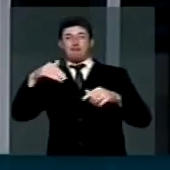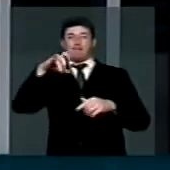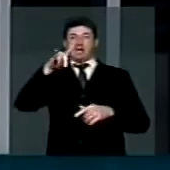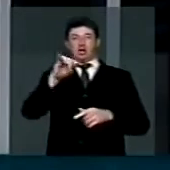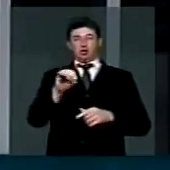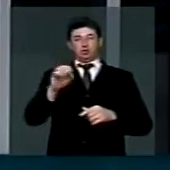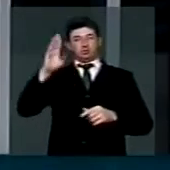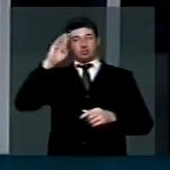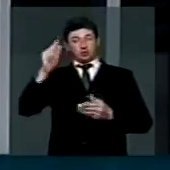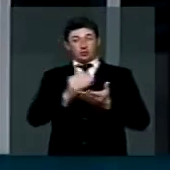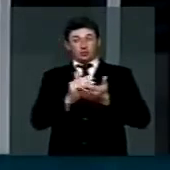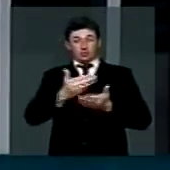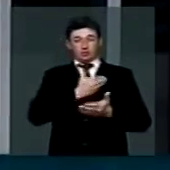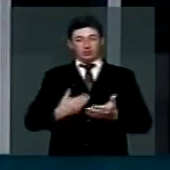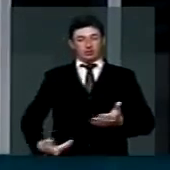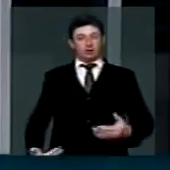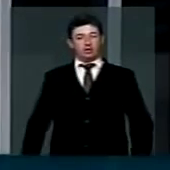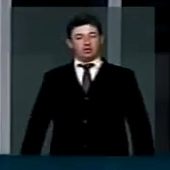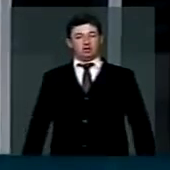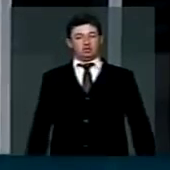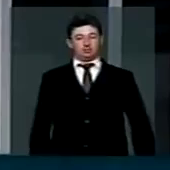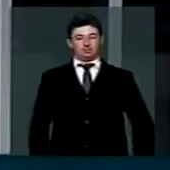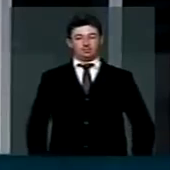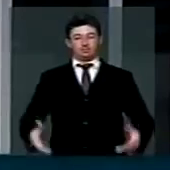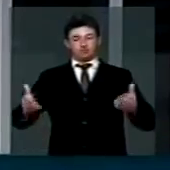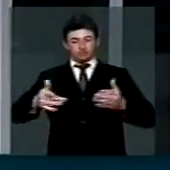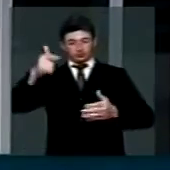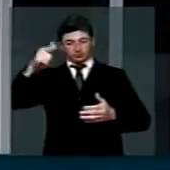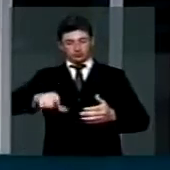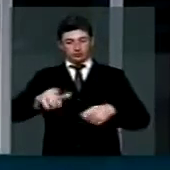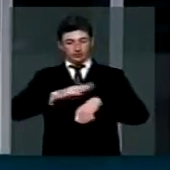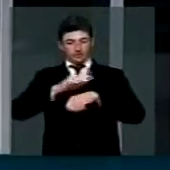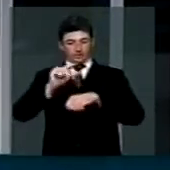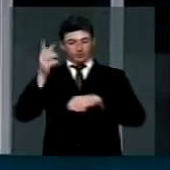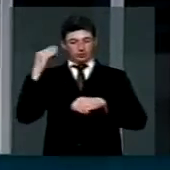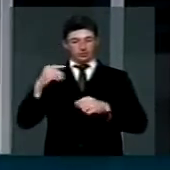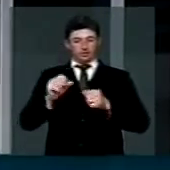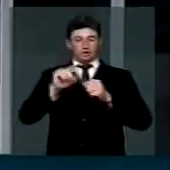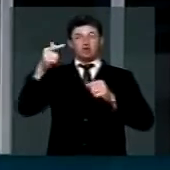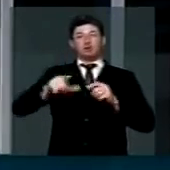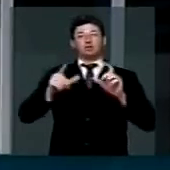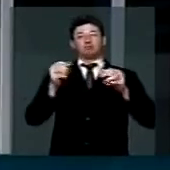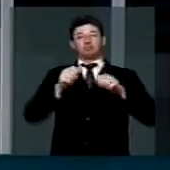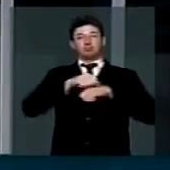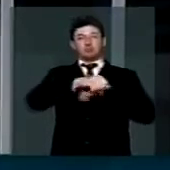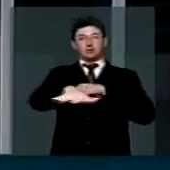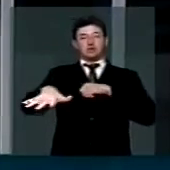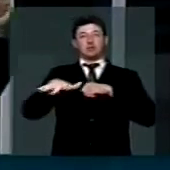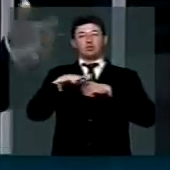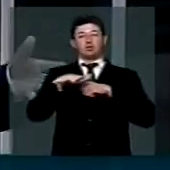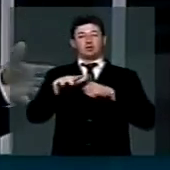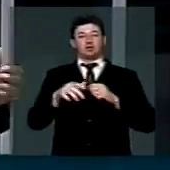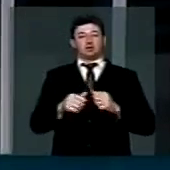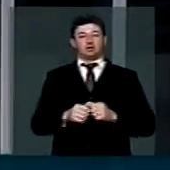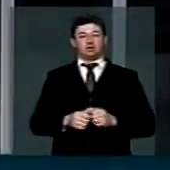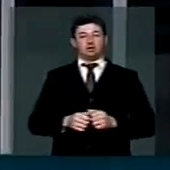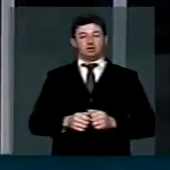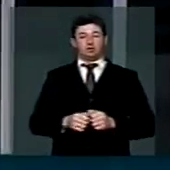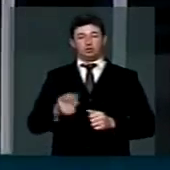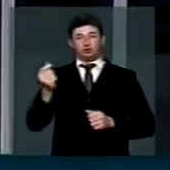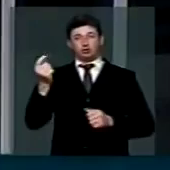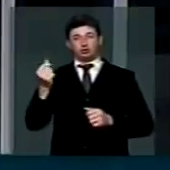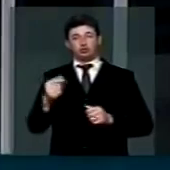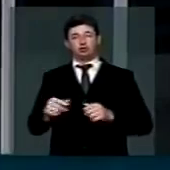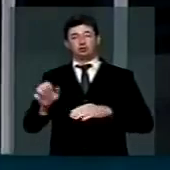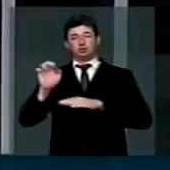logo no início do seu governo e agora mais recentemente, onde faz uma distribuição, Benevides, dos